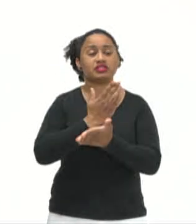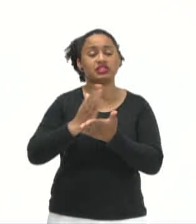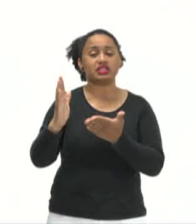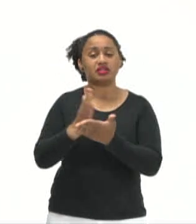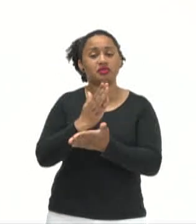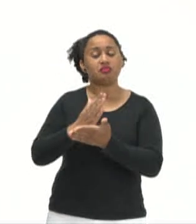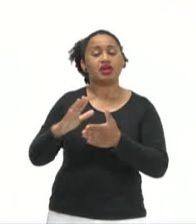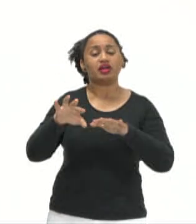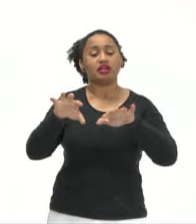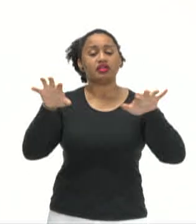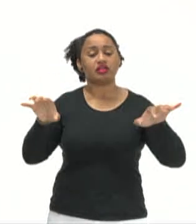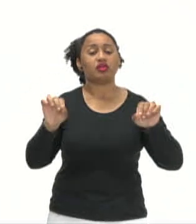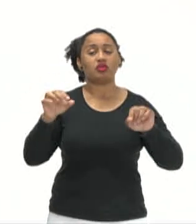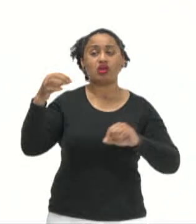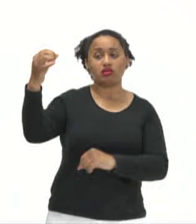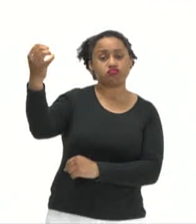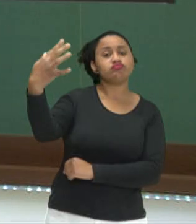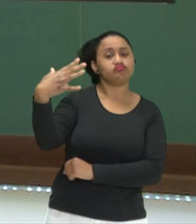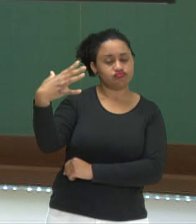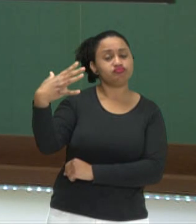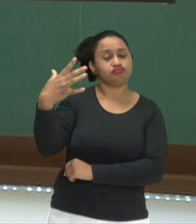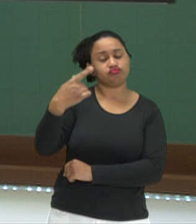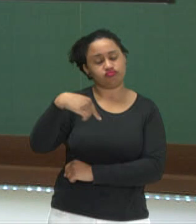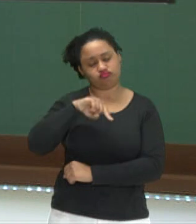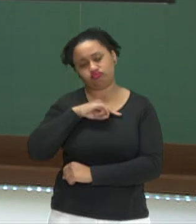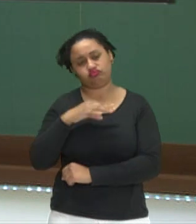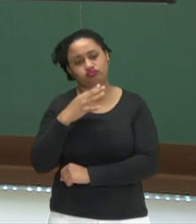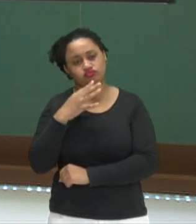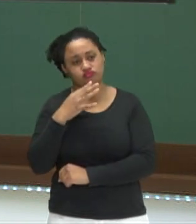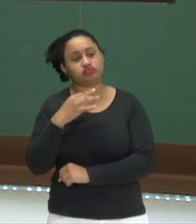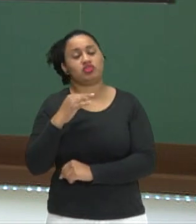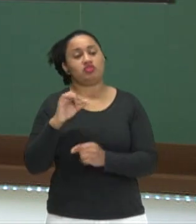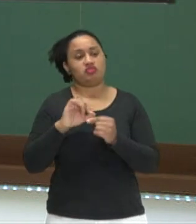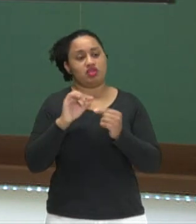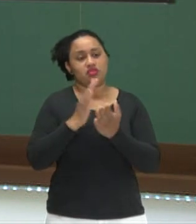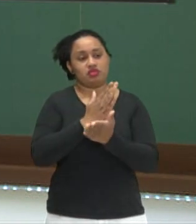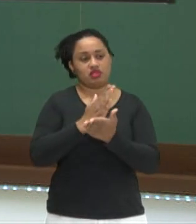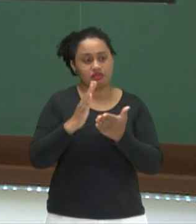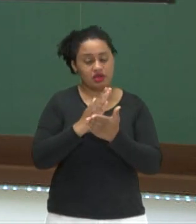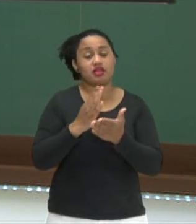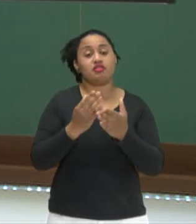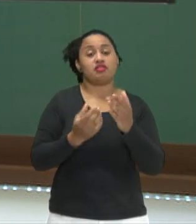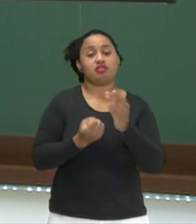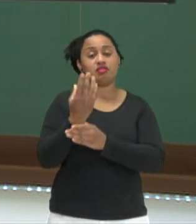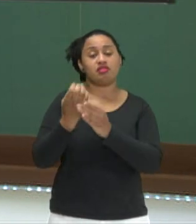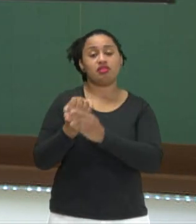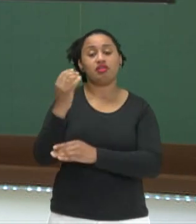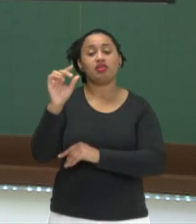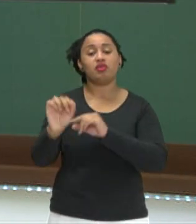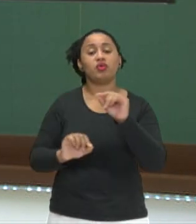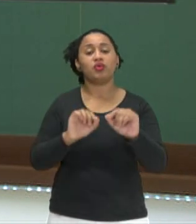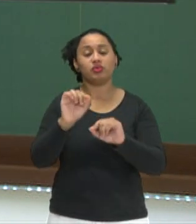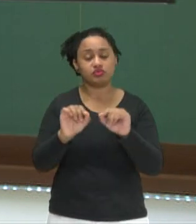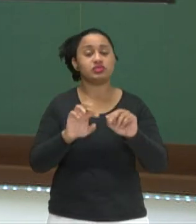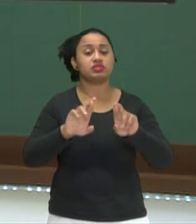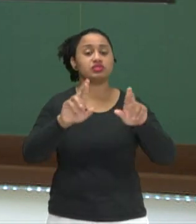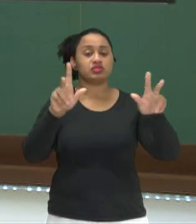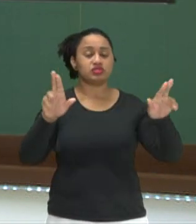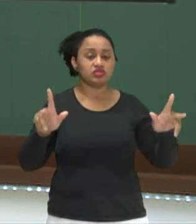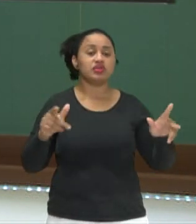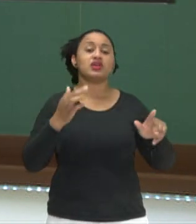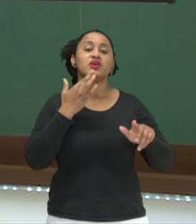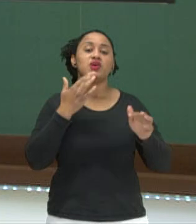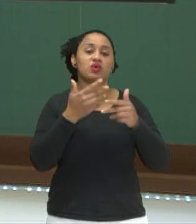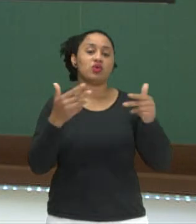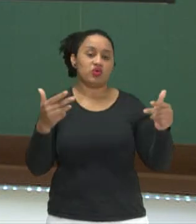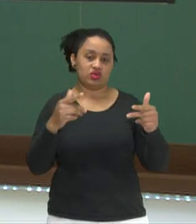separação da luz que a gente conhece, né? Ela vai fazer uma separação formando exatamente as diferentes cores